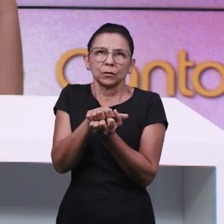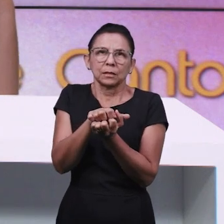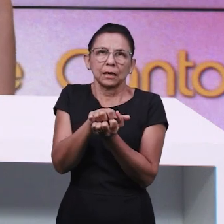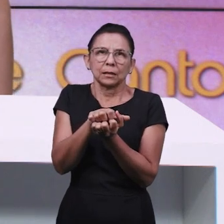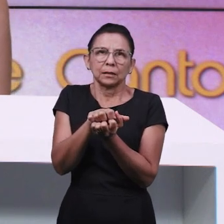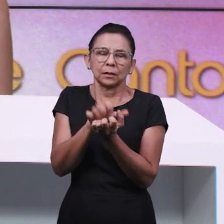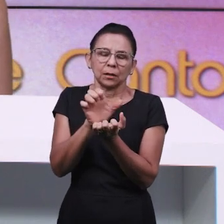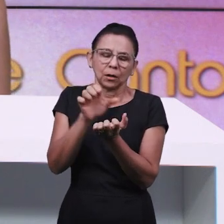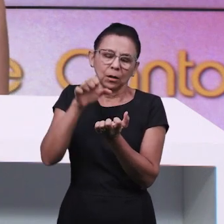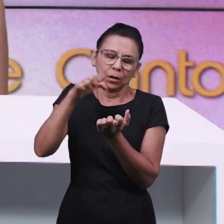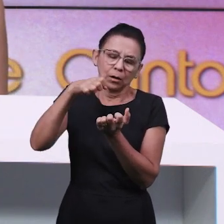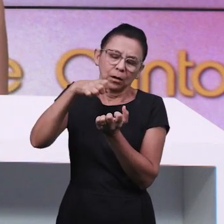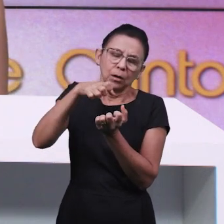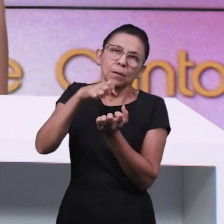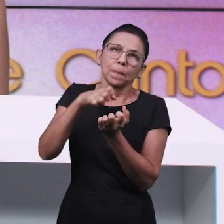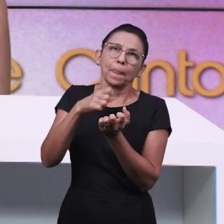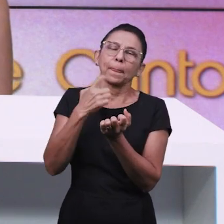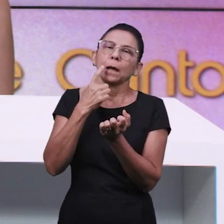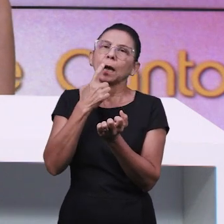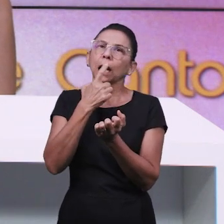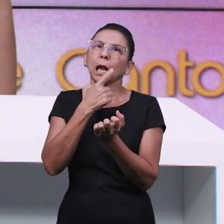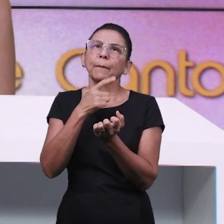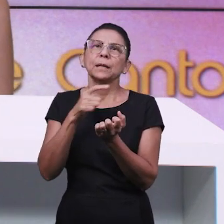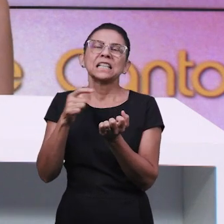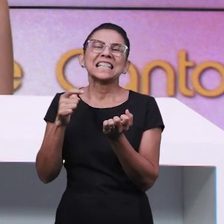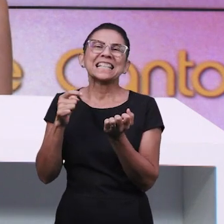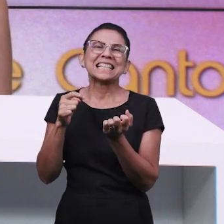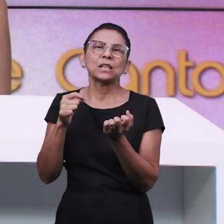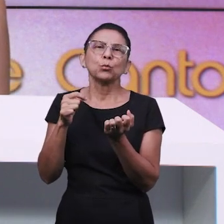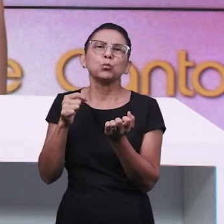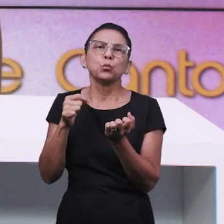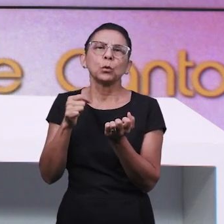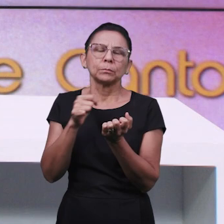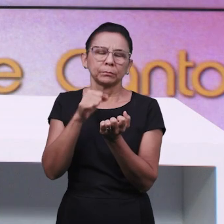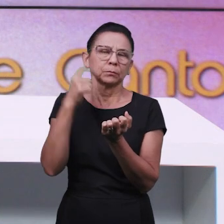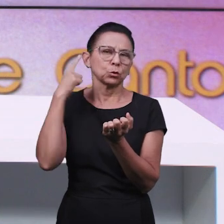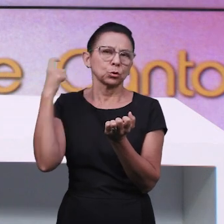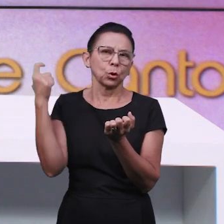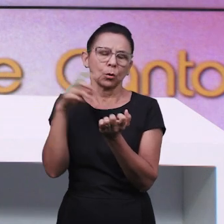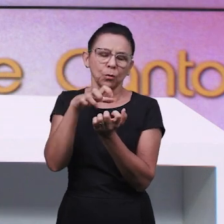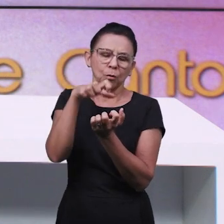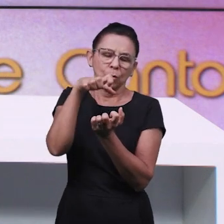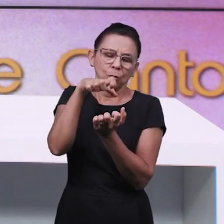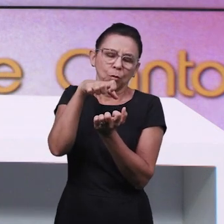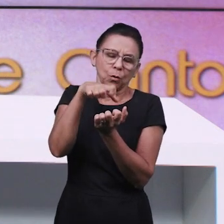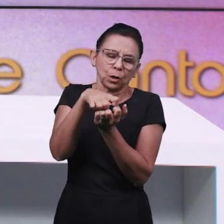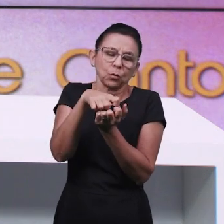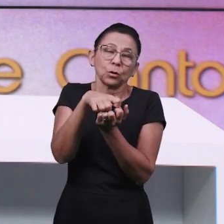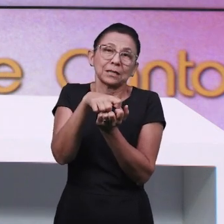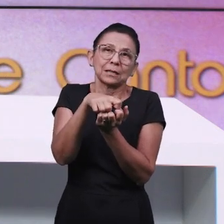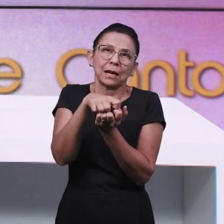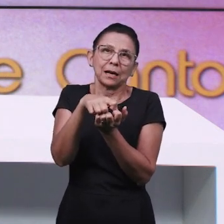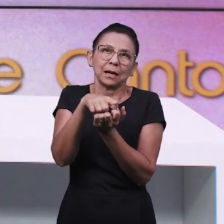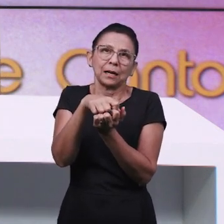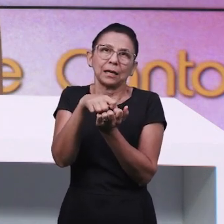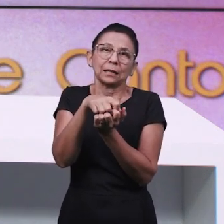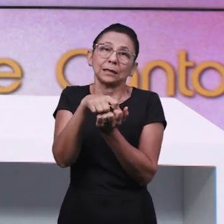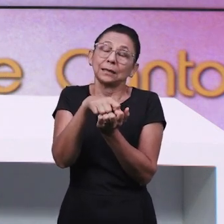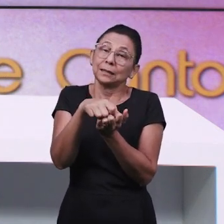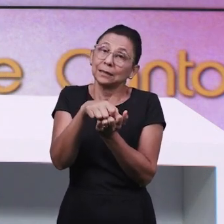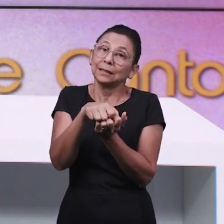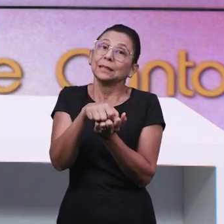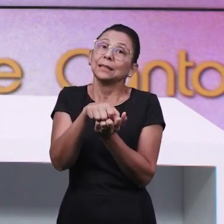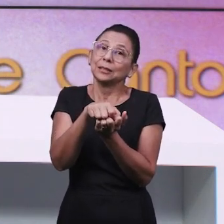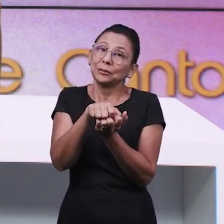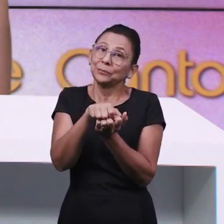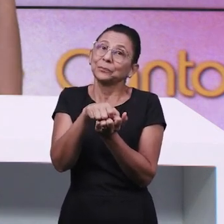inferior, ou seja, ou esse movimento influencia no